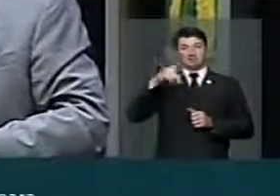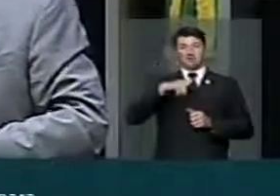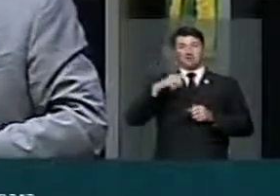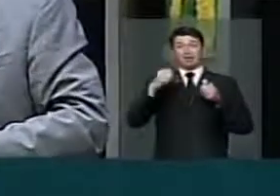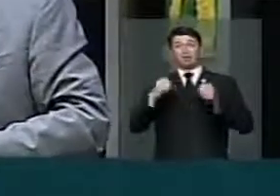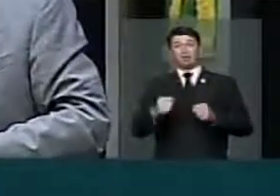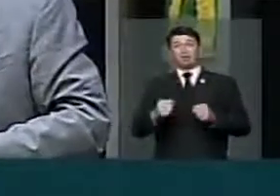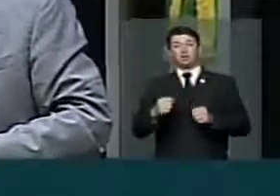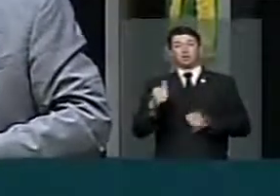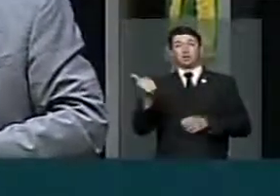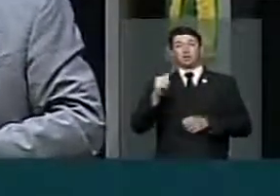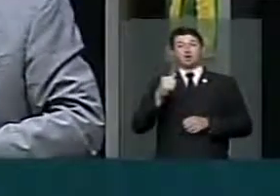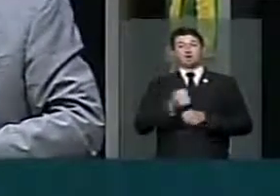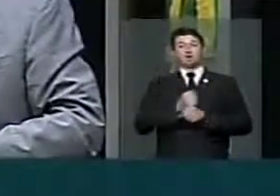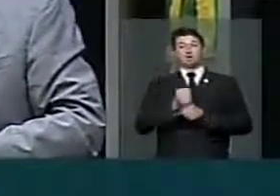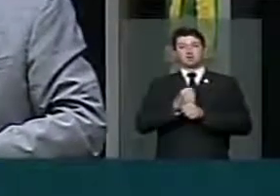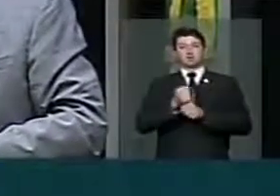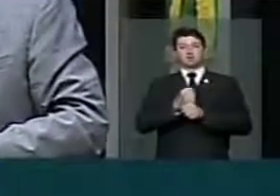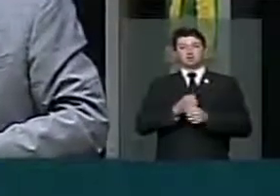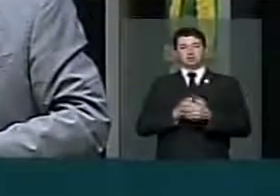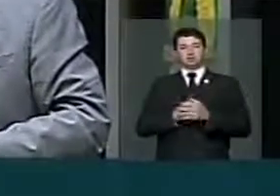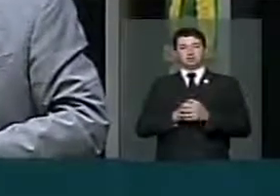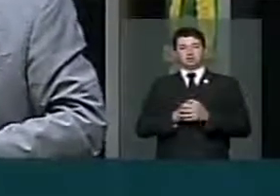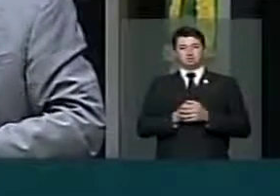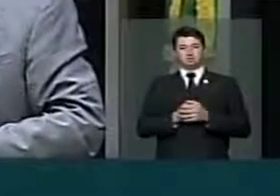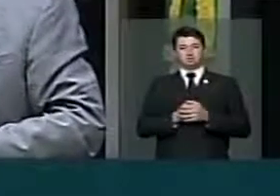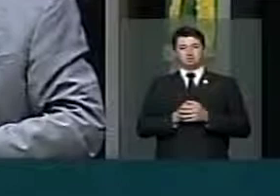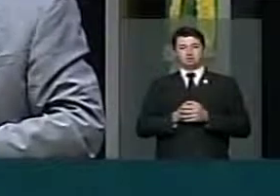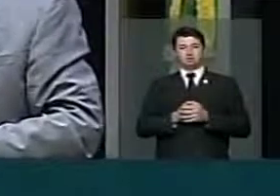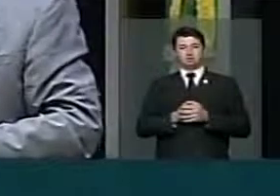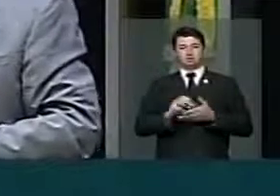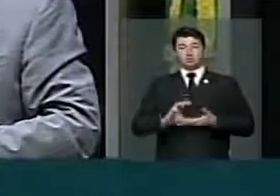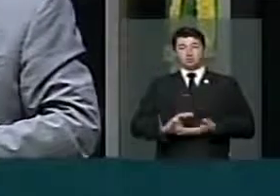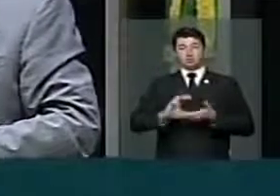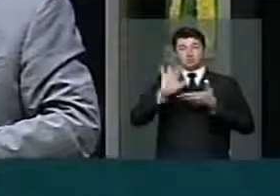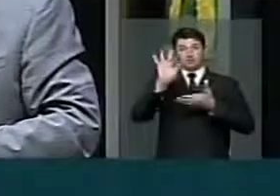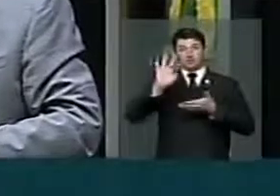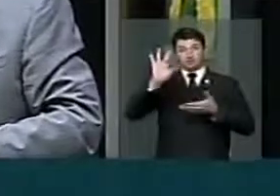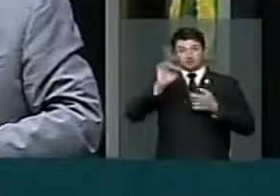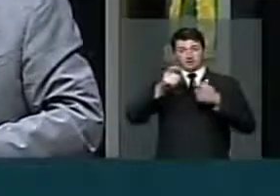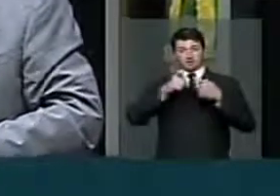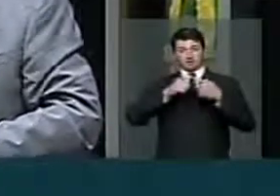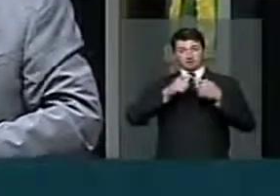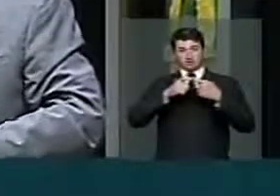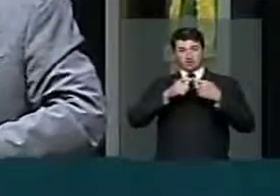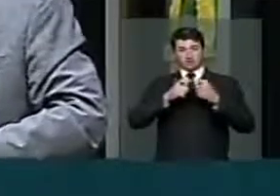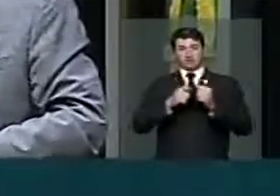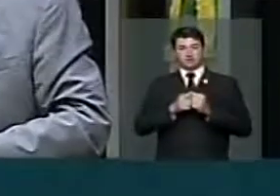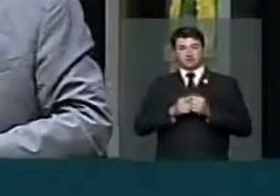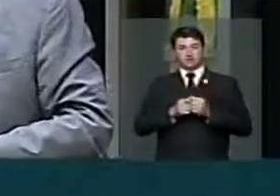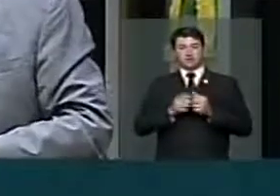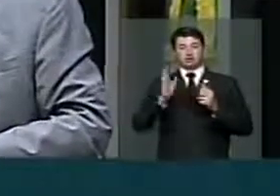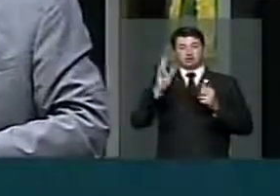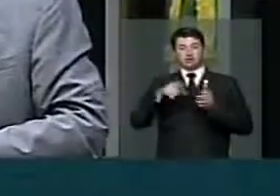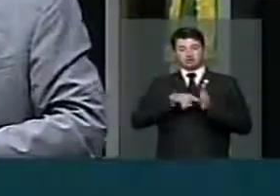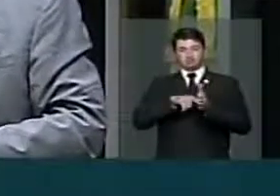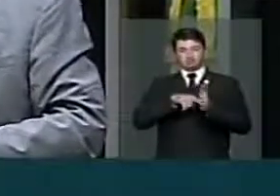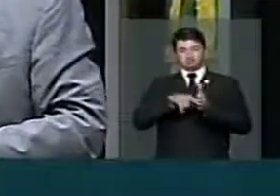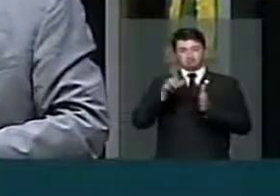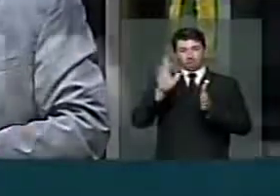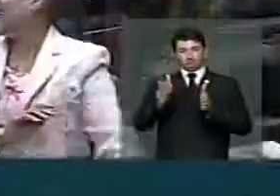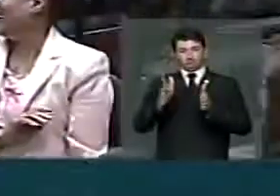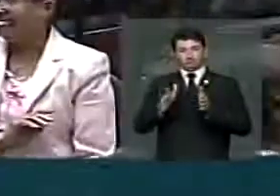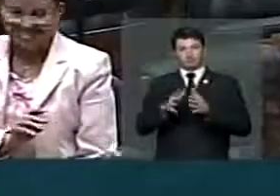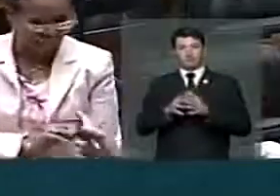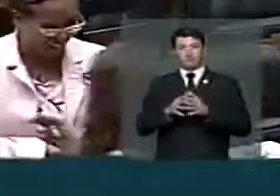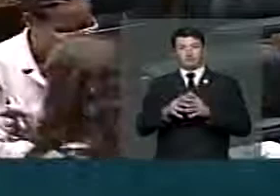há 11 anos. O Conselho Federal de Medicina já levantou